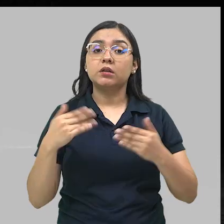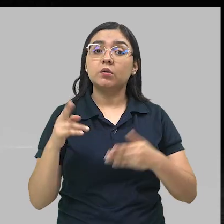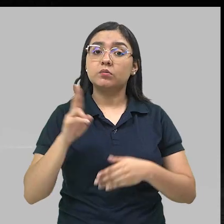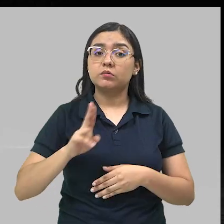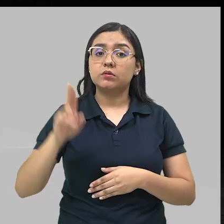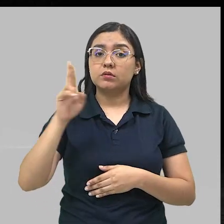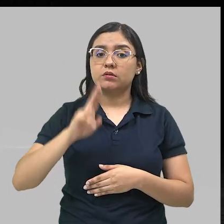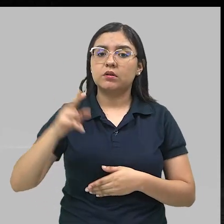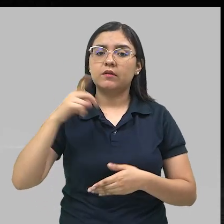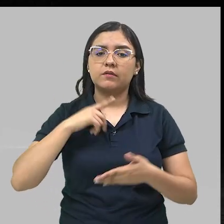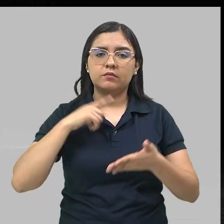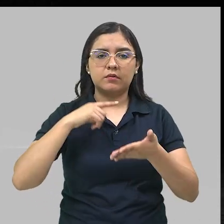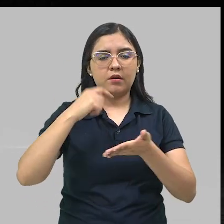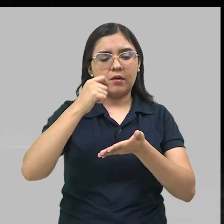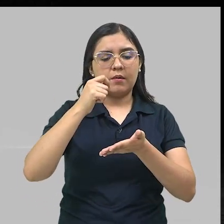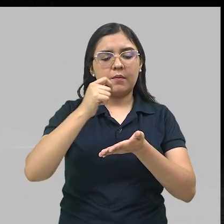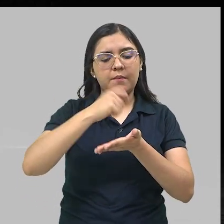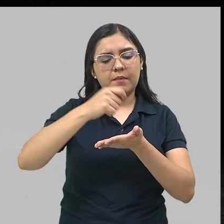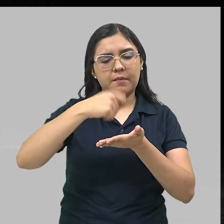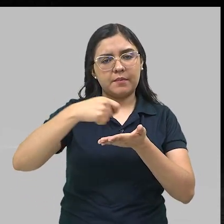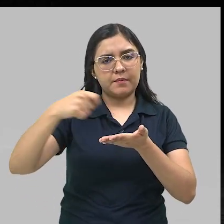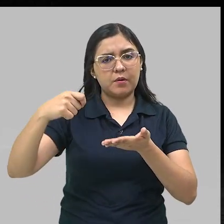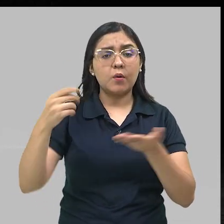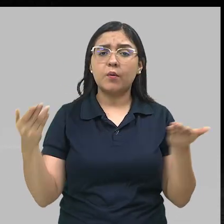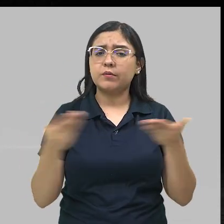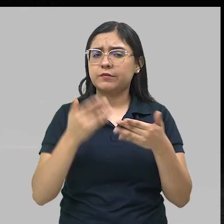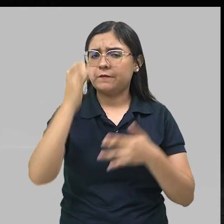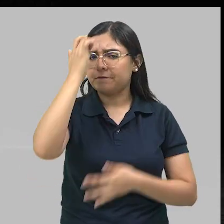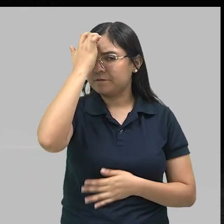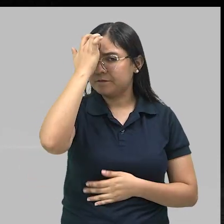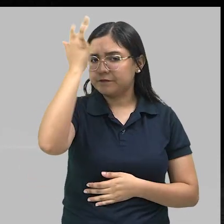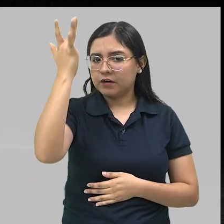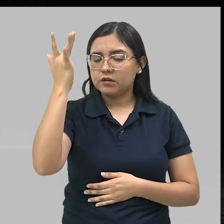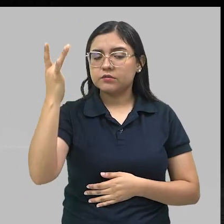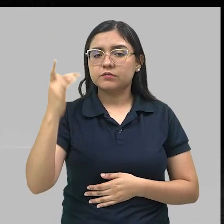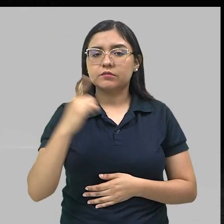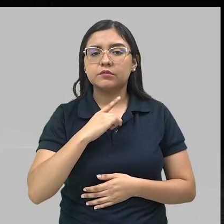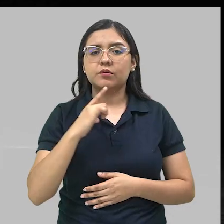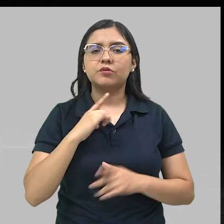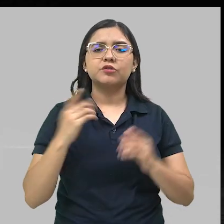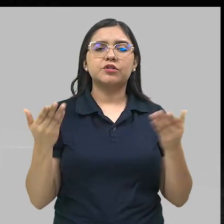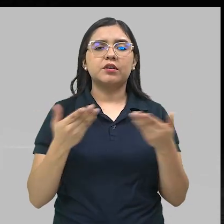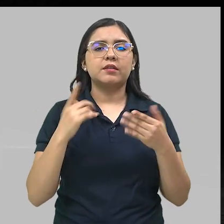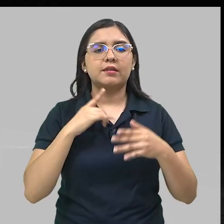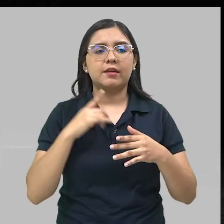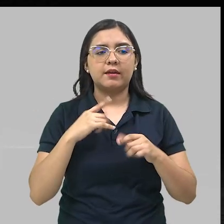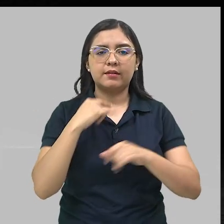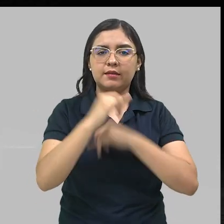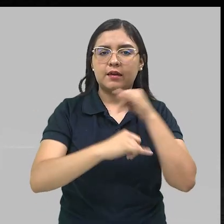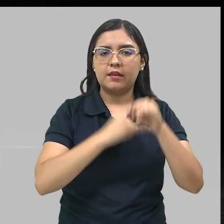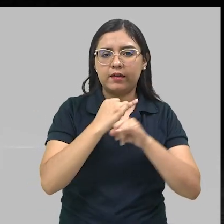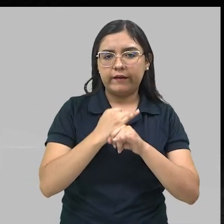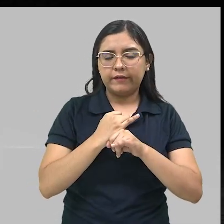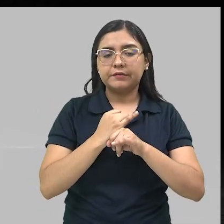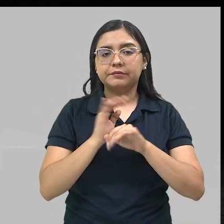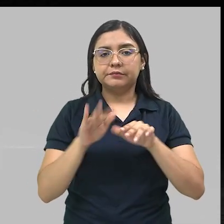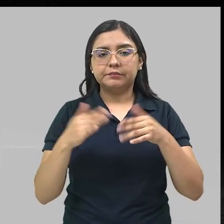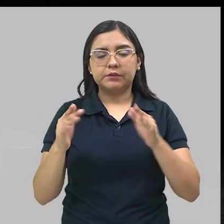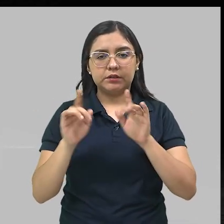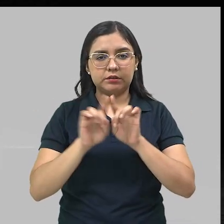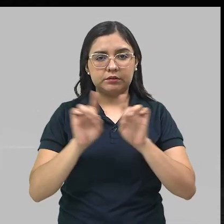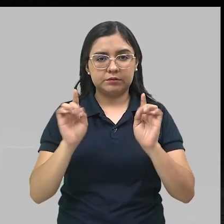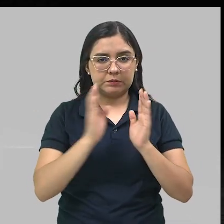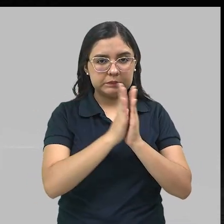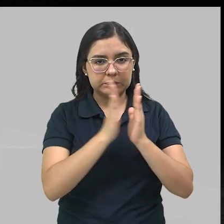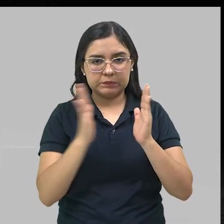escrevia todo o roteiro. Hoje é muito mais facilitado. A gente está aí na digitação. Mas esse processo de